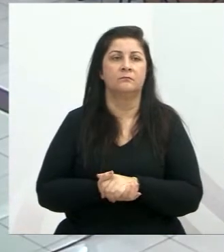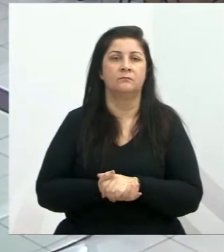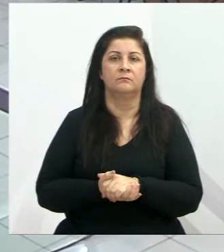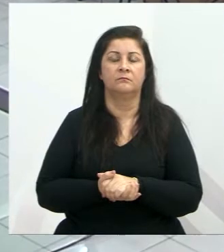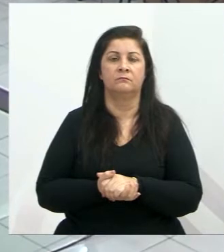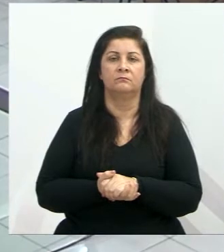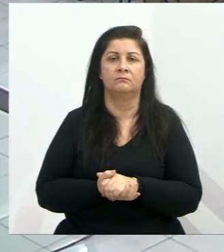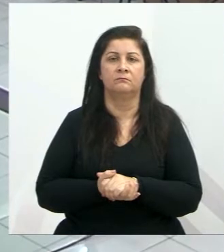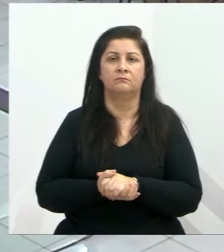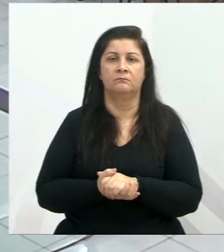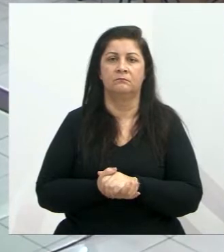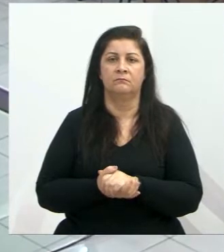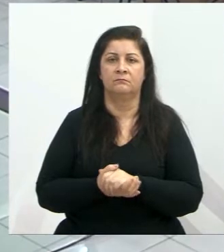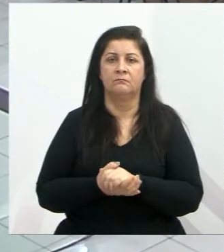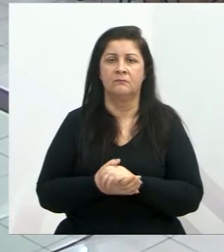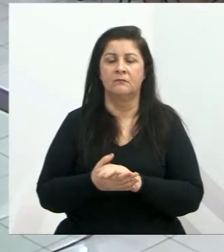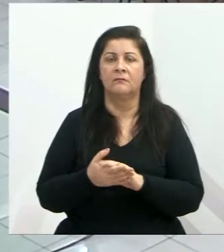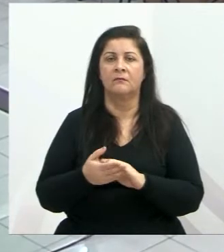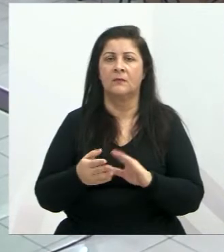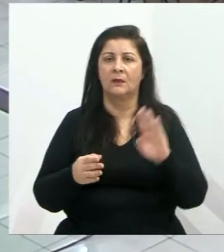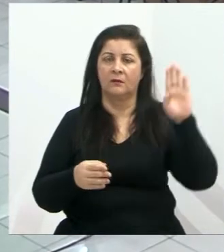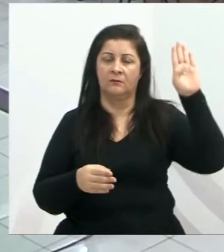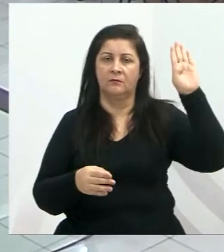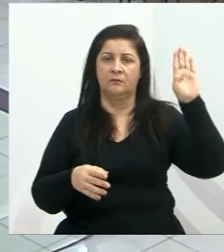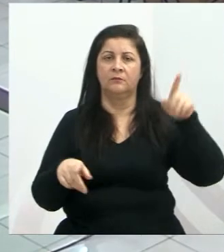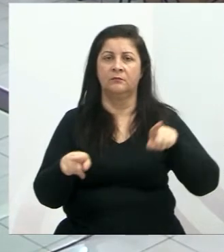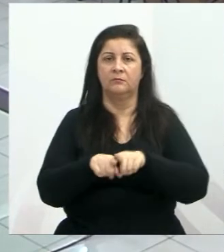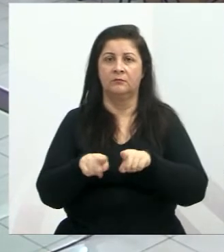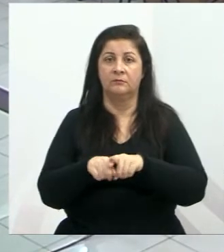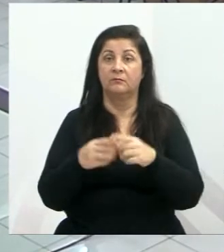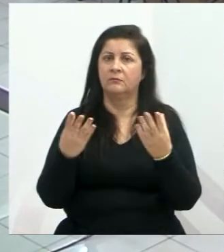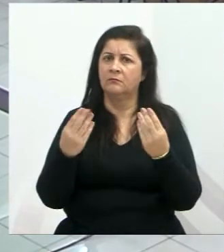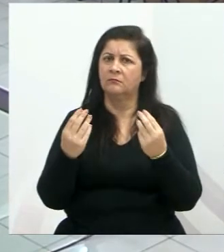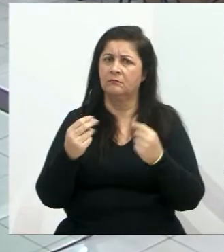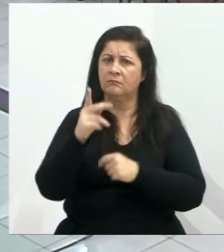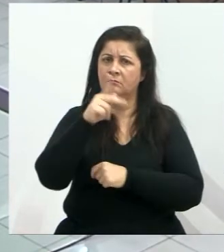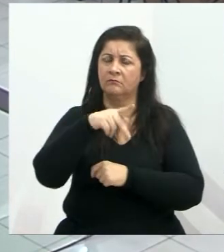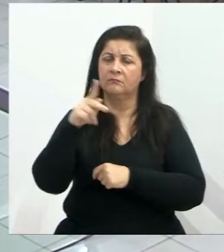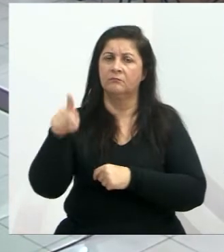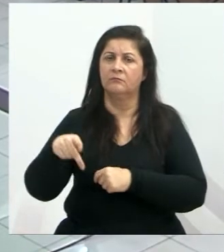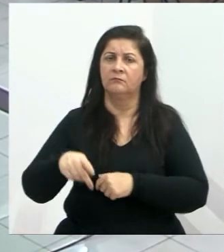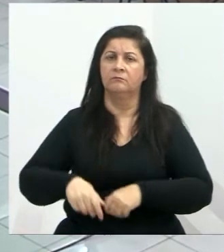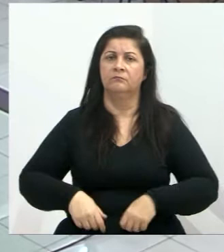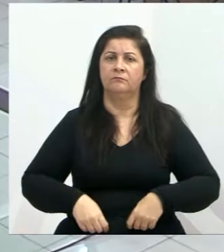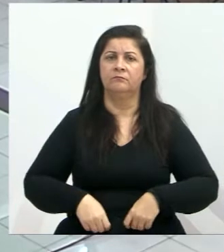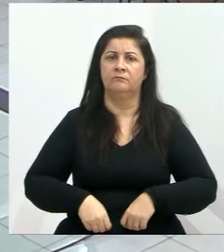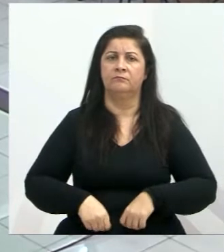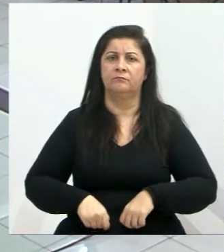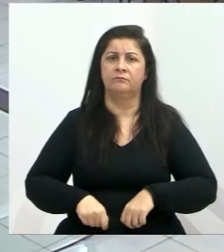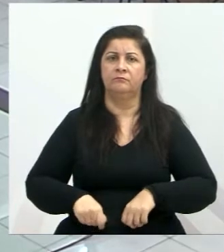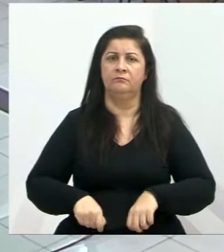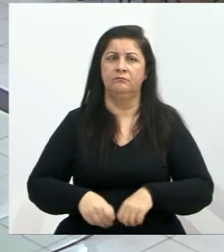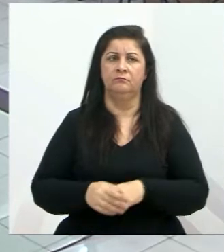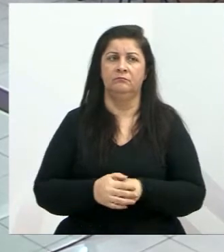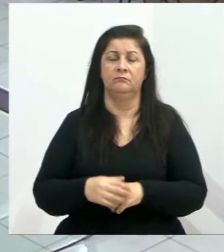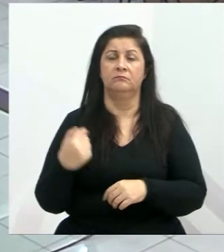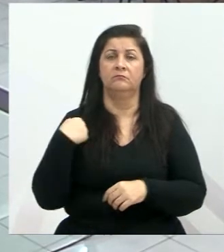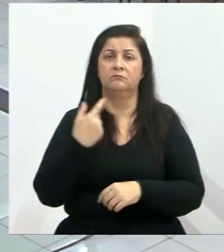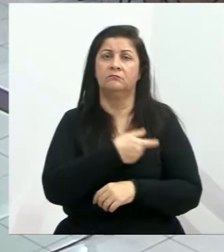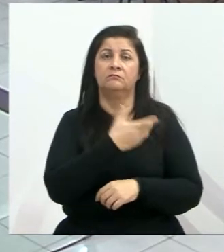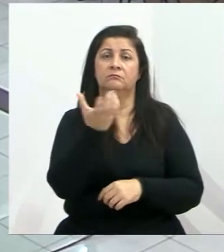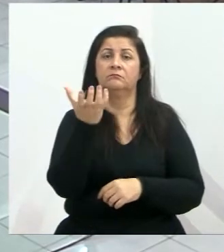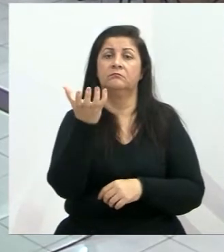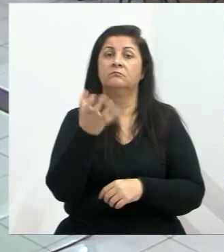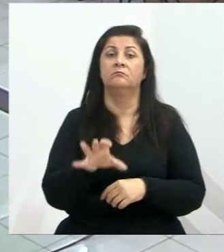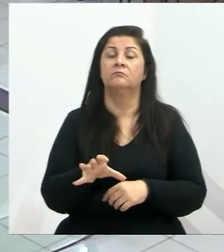Quero contribuir, dar os parabéns ao vereador Flavinho. Também recebi de vários professores e a gente não quer que ficar colocando